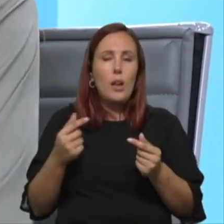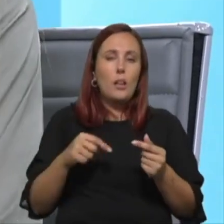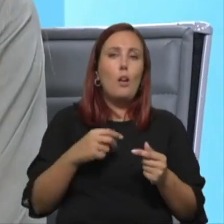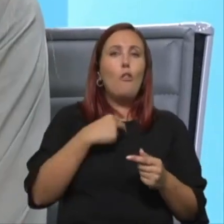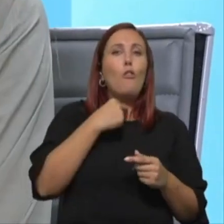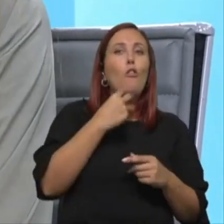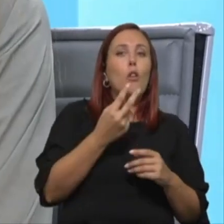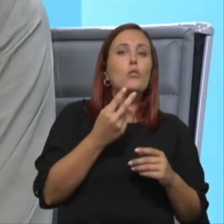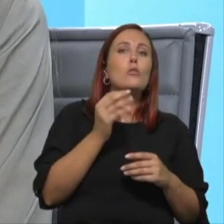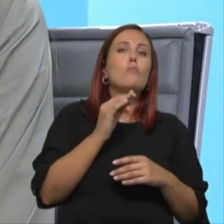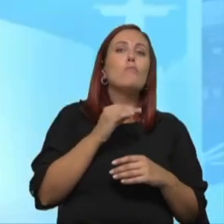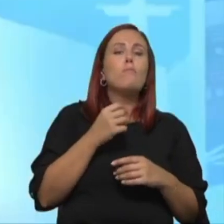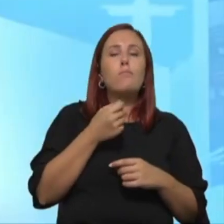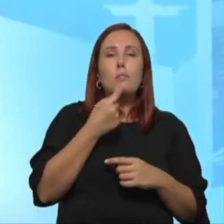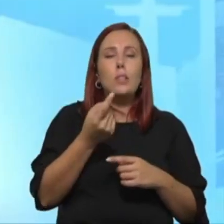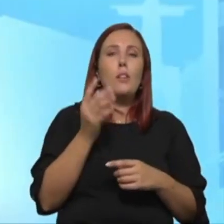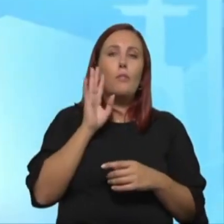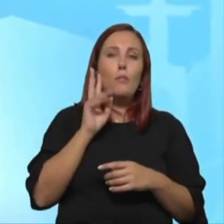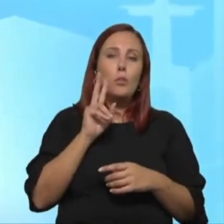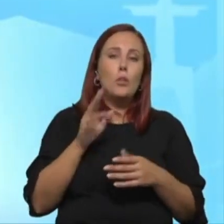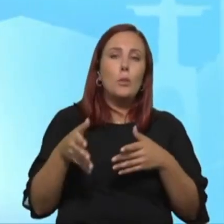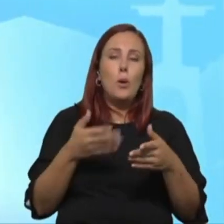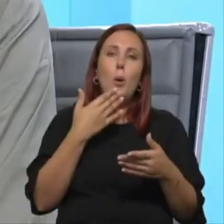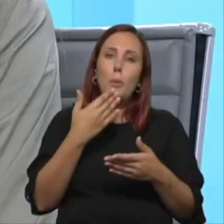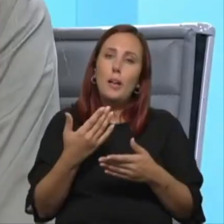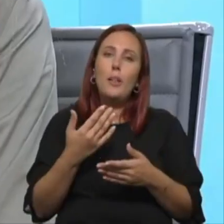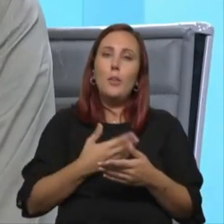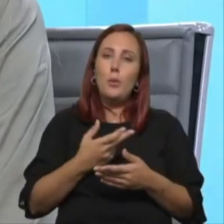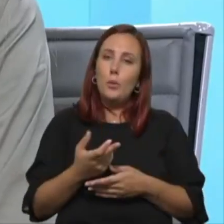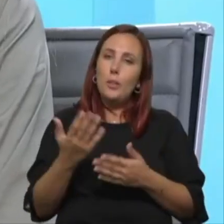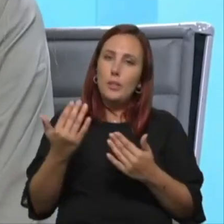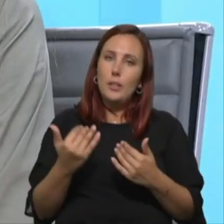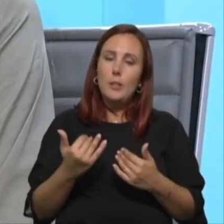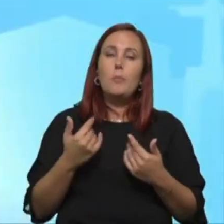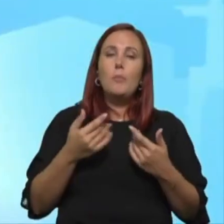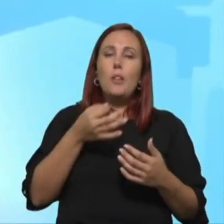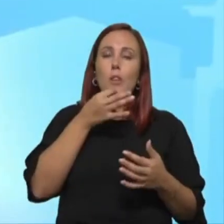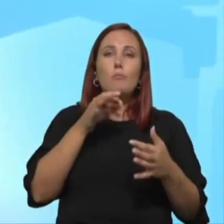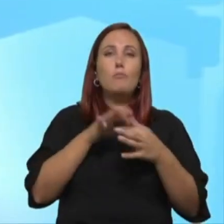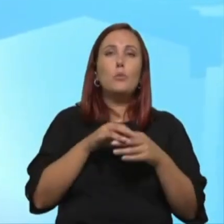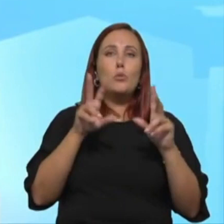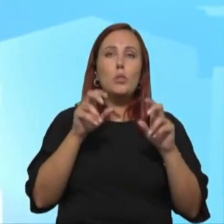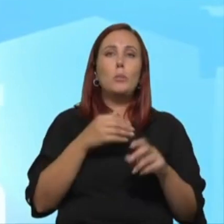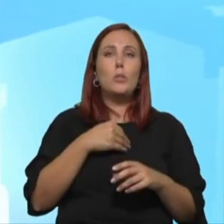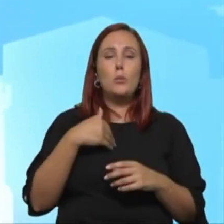Exatamente. Valorizando este caminho. Sim, Doutora Paula Valadiça, muito obrigada por ter estado connosco, abordando estas questões da saúde